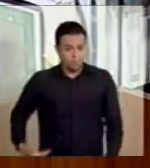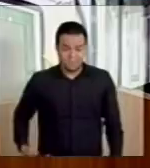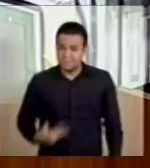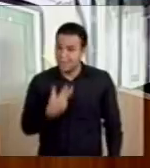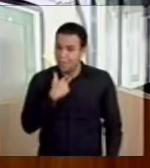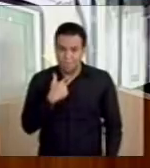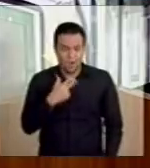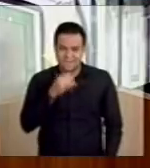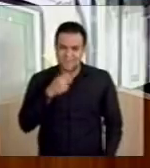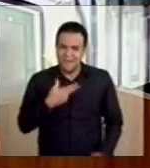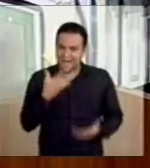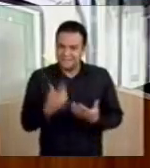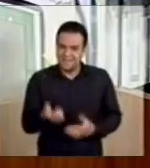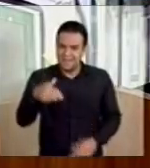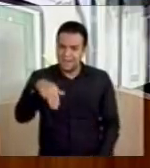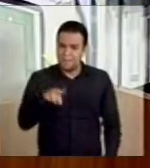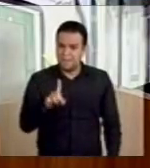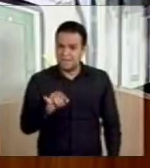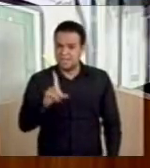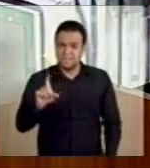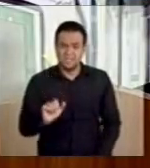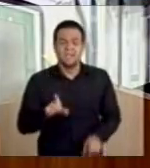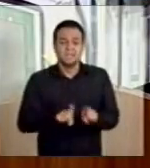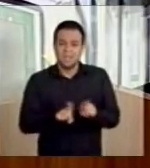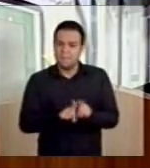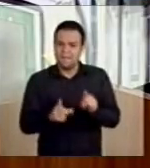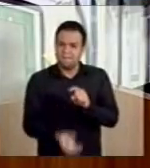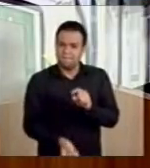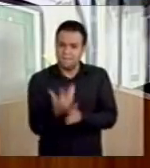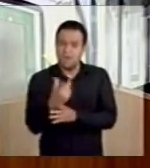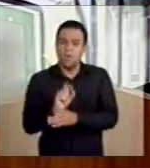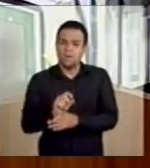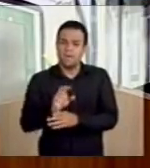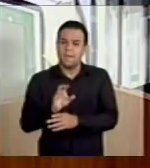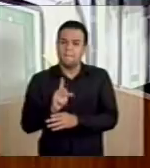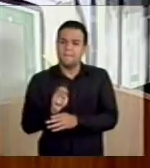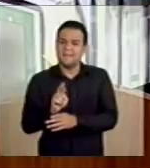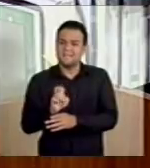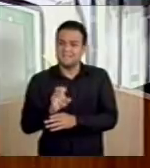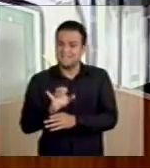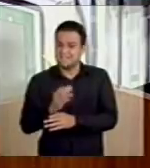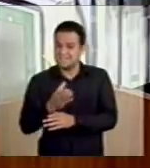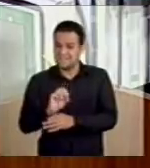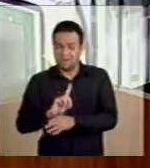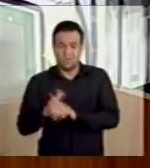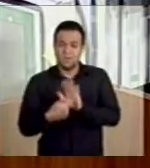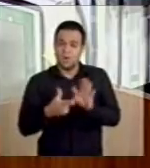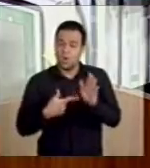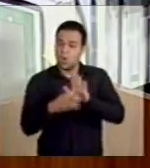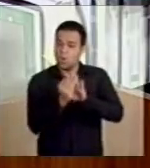pode adotar medidas nem formular prescrições que provoquem, por efeito de seu